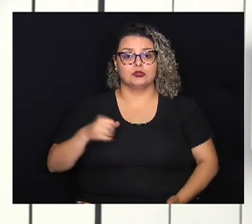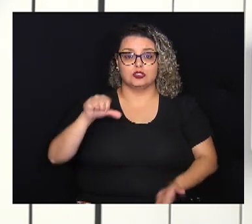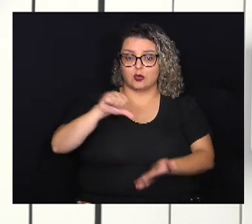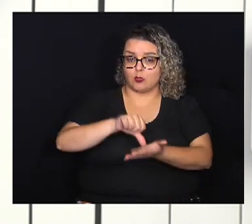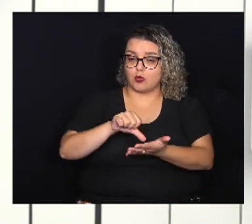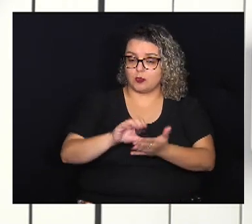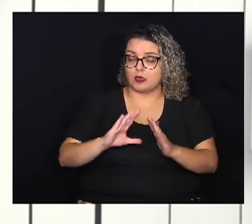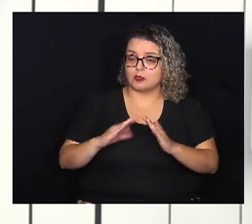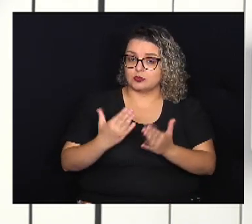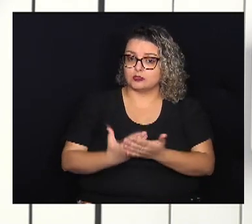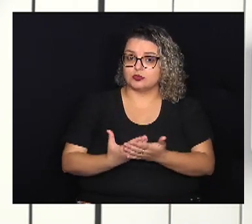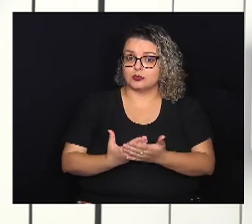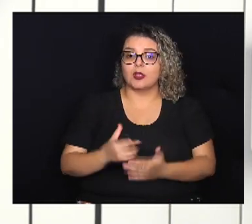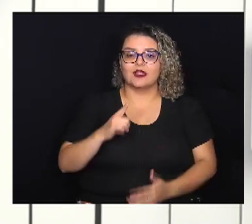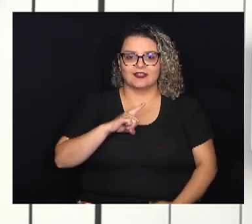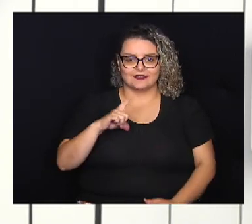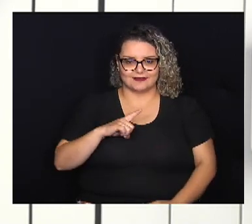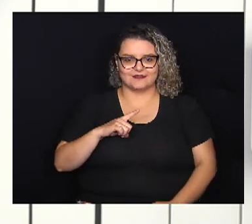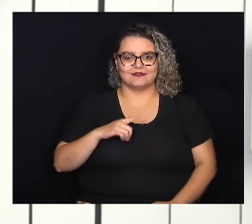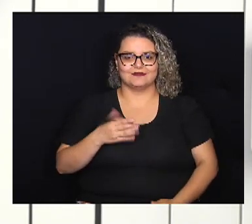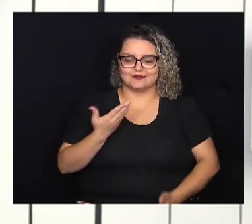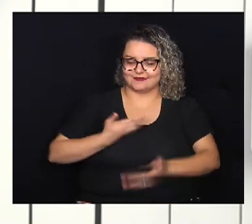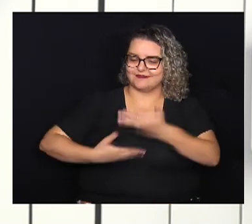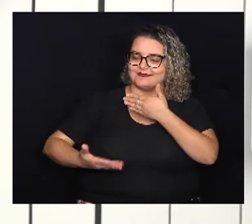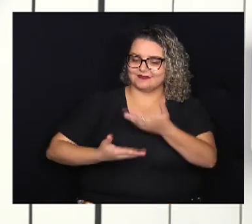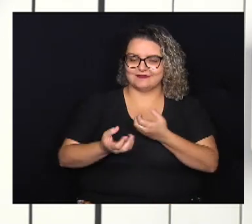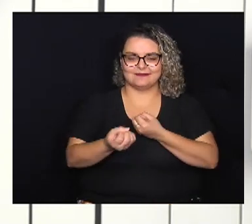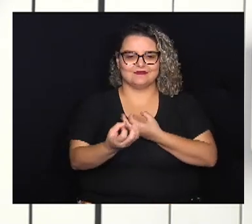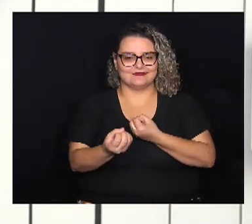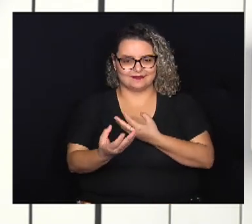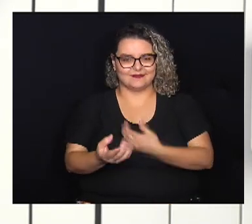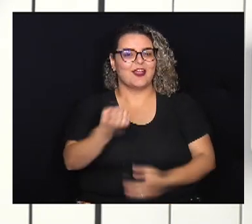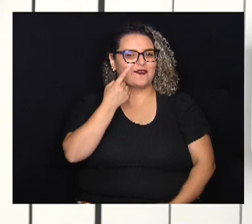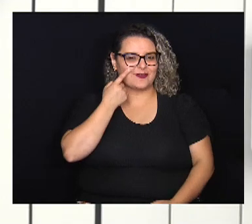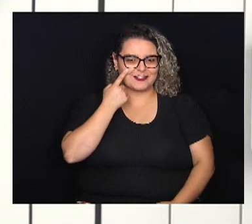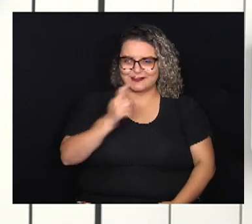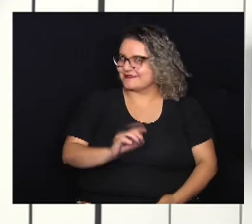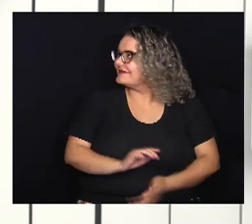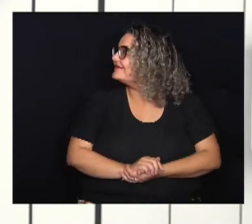escolar onde houve muita troca de informação confira